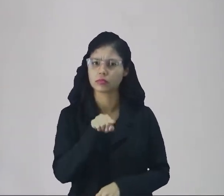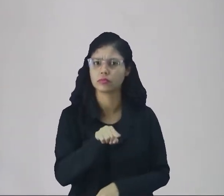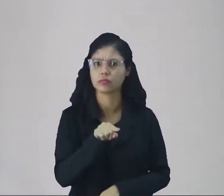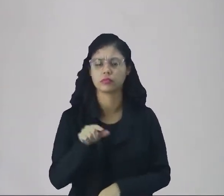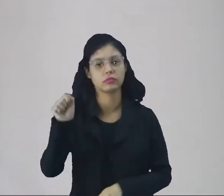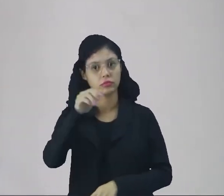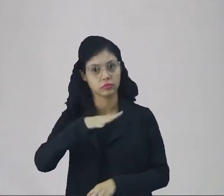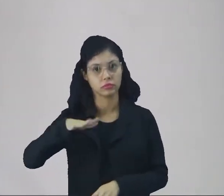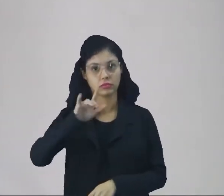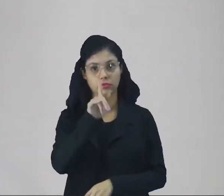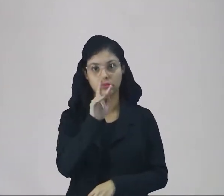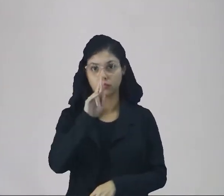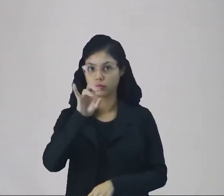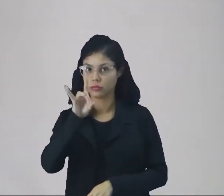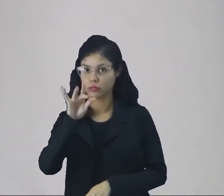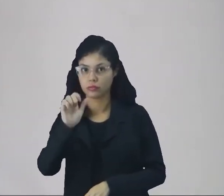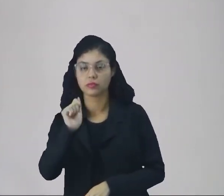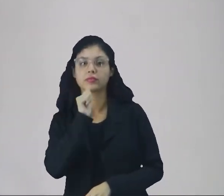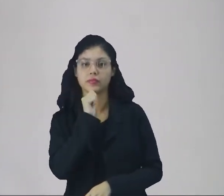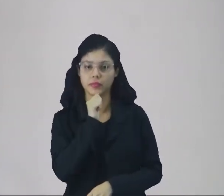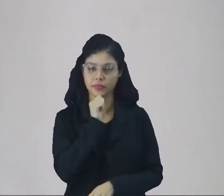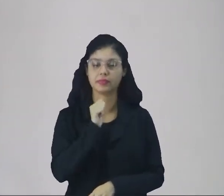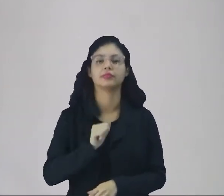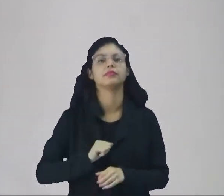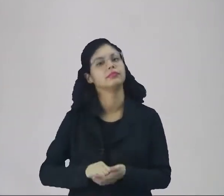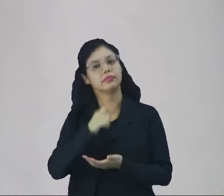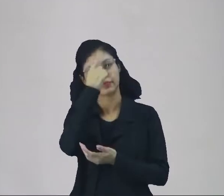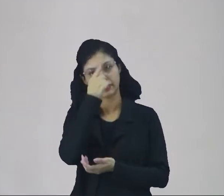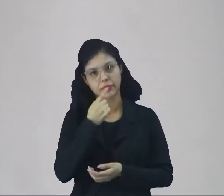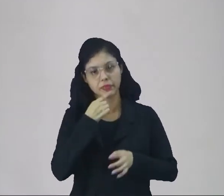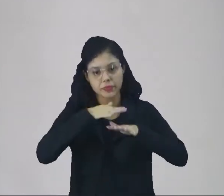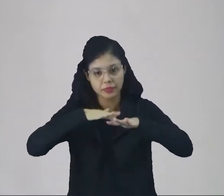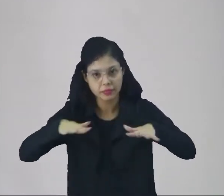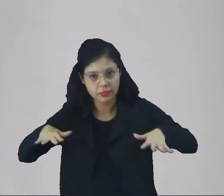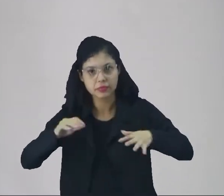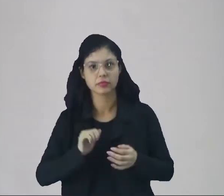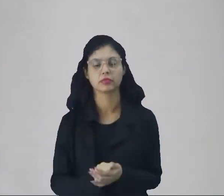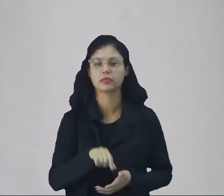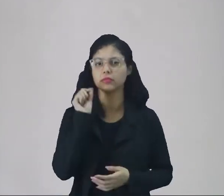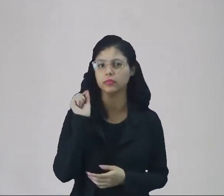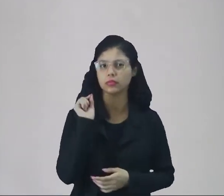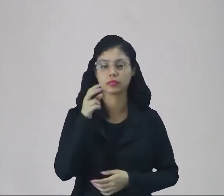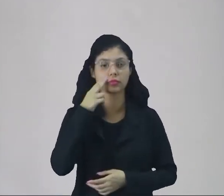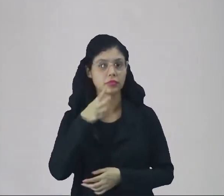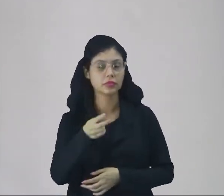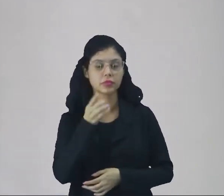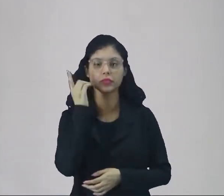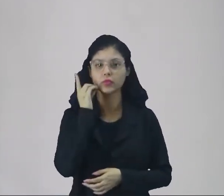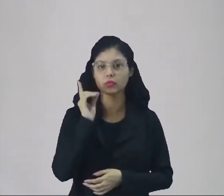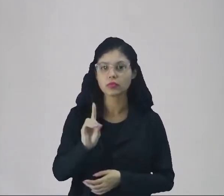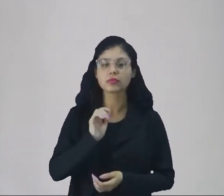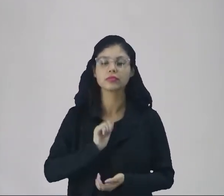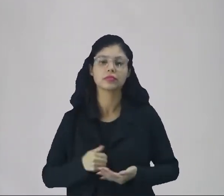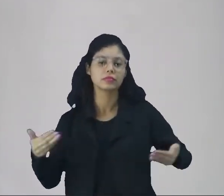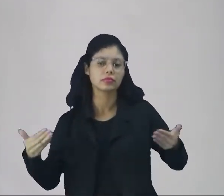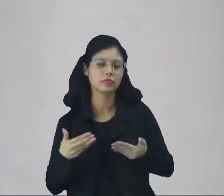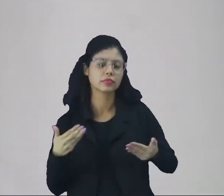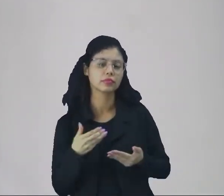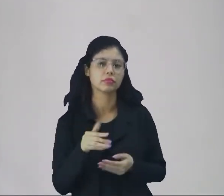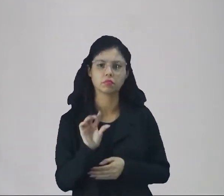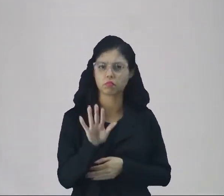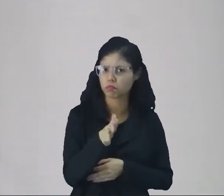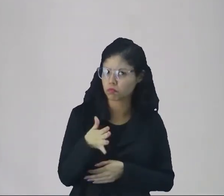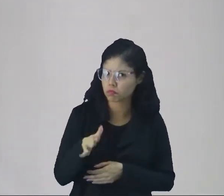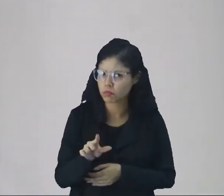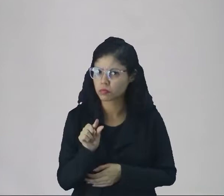área de hoje é geometria, a área de figuras planas. O que você vê no teu dia a dia. Eu sei que aonde você está agora, no mínimo deve